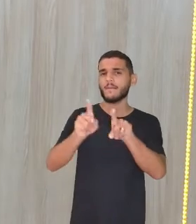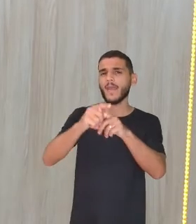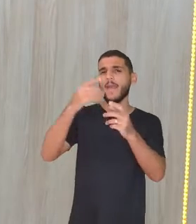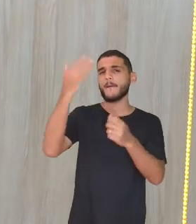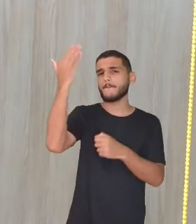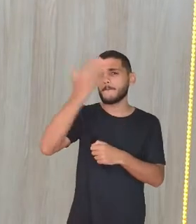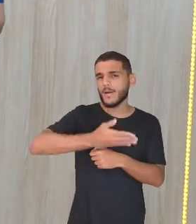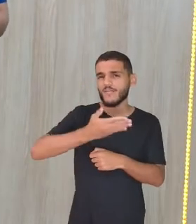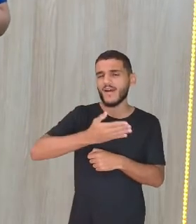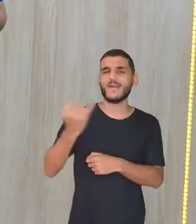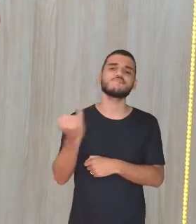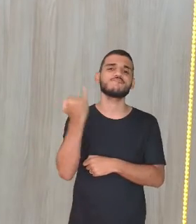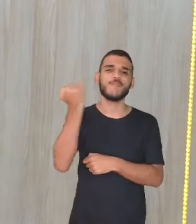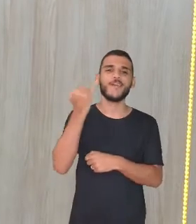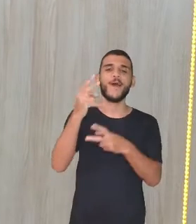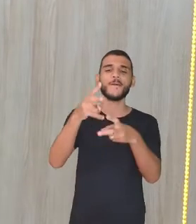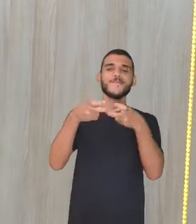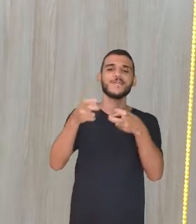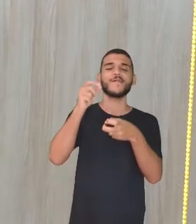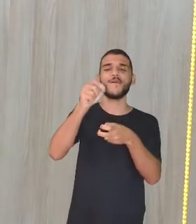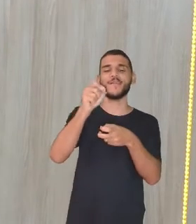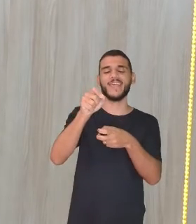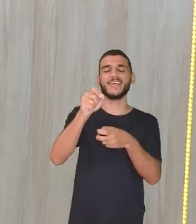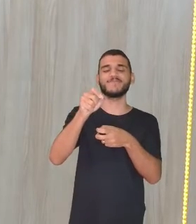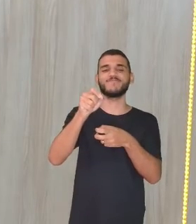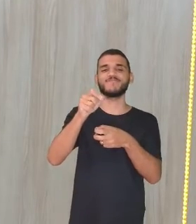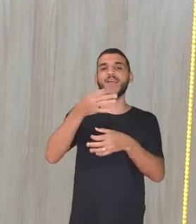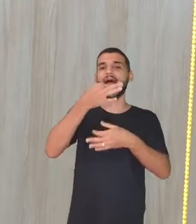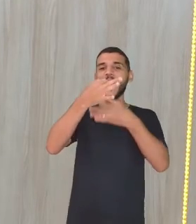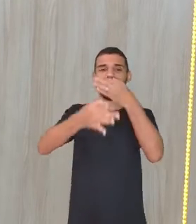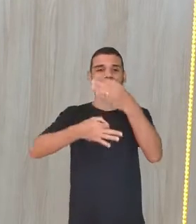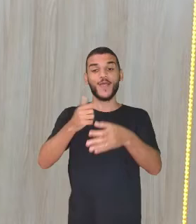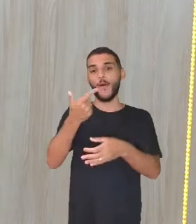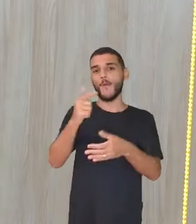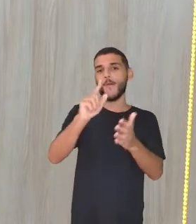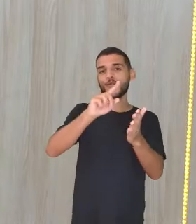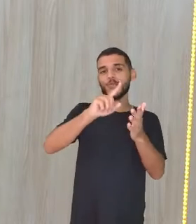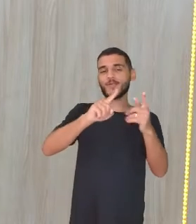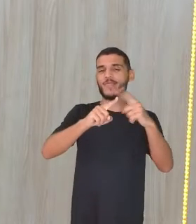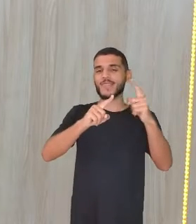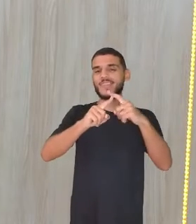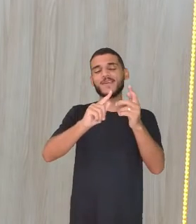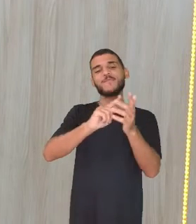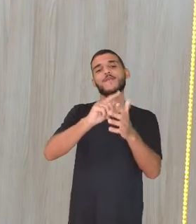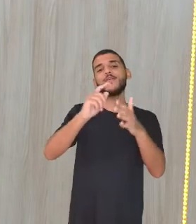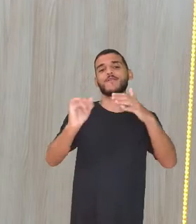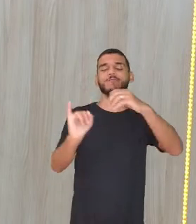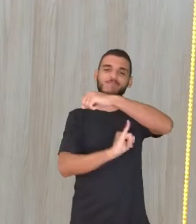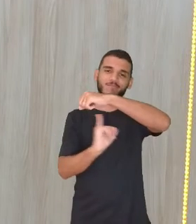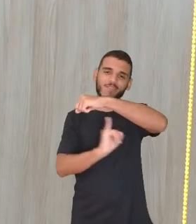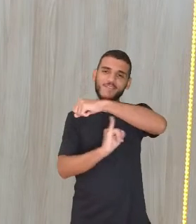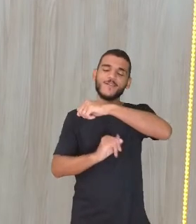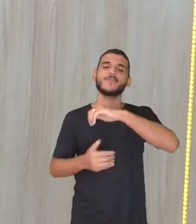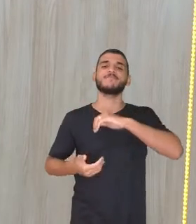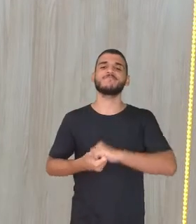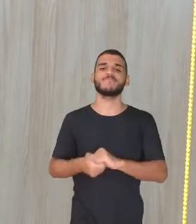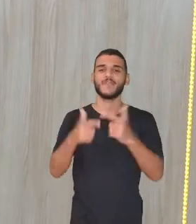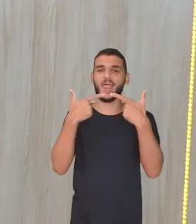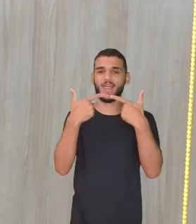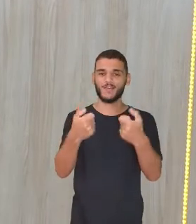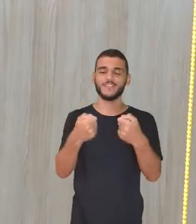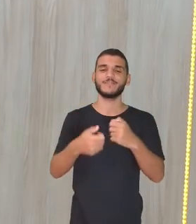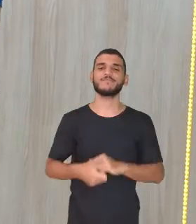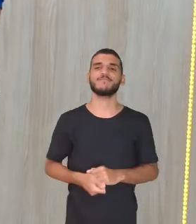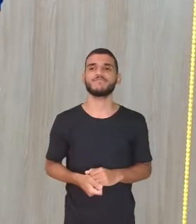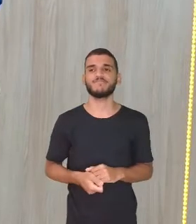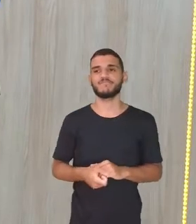gente perceber a argumentação também nos outros tipos de linguagem, como é a linguagem não verbal, certo? Então, bora lá.